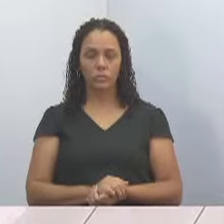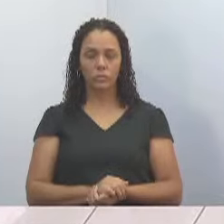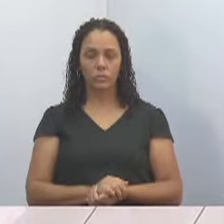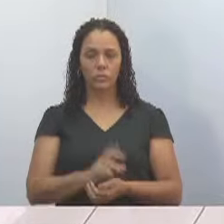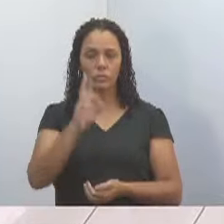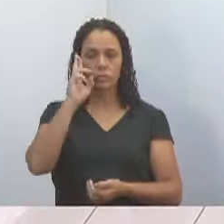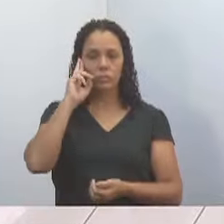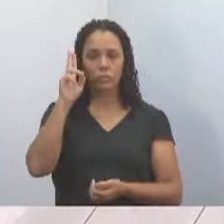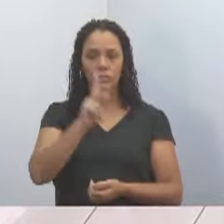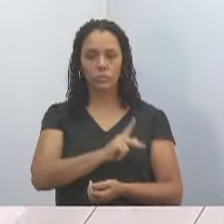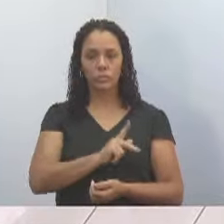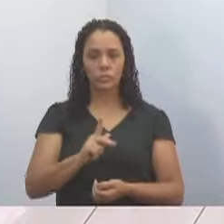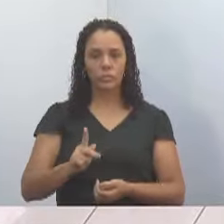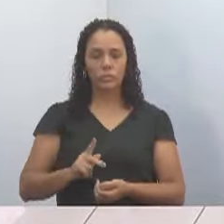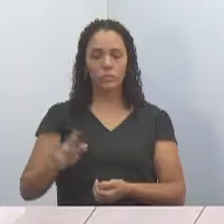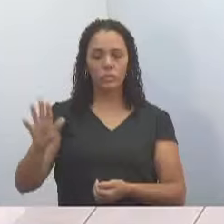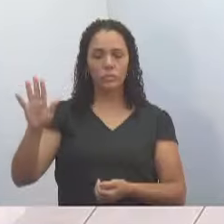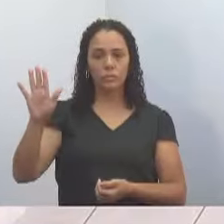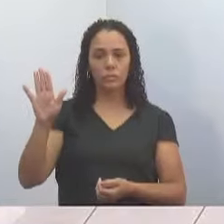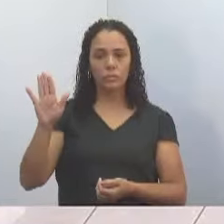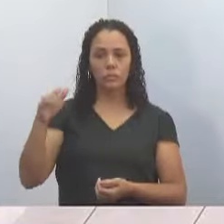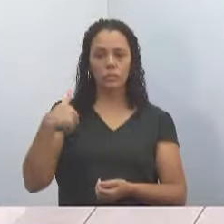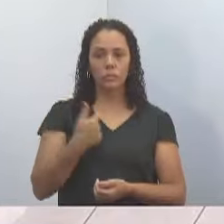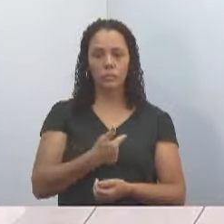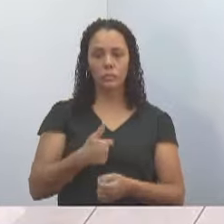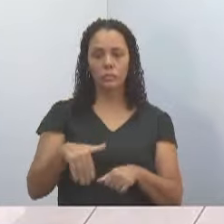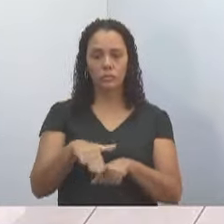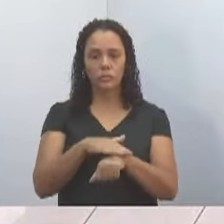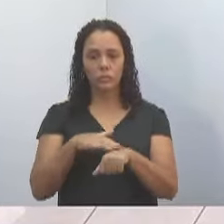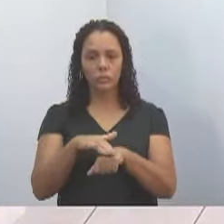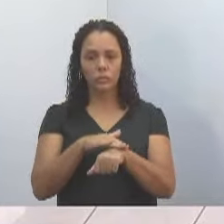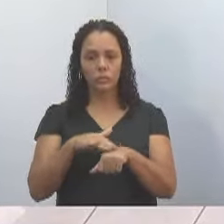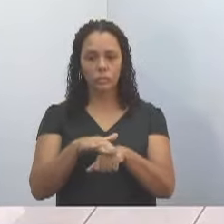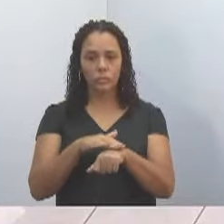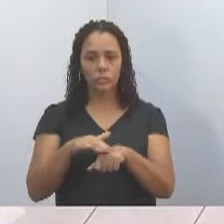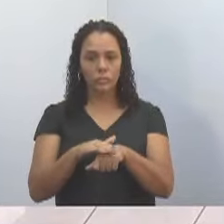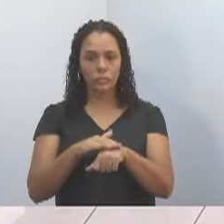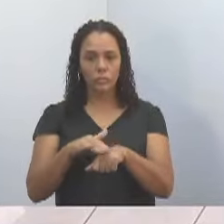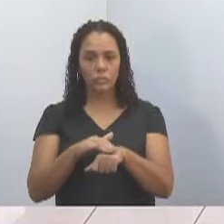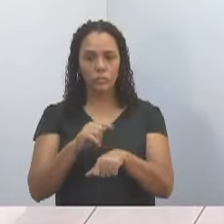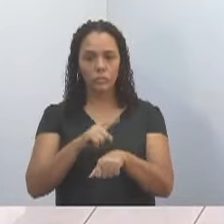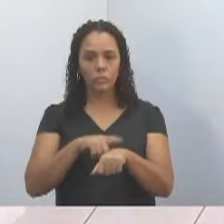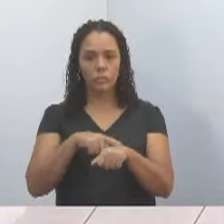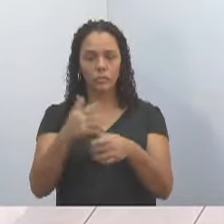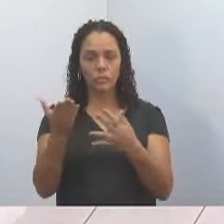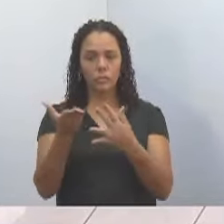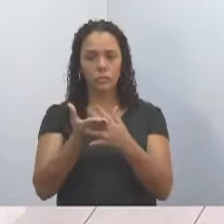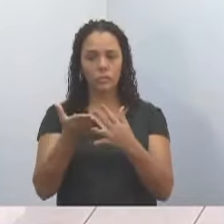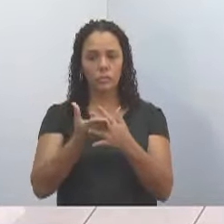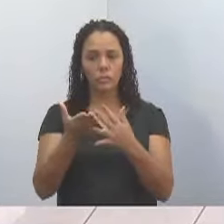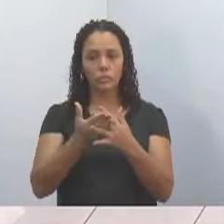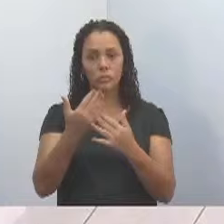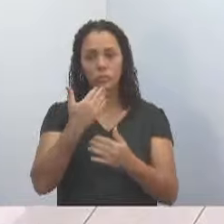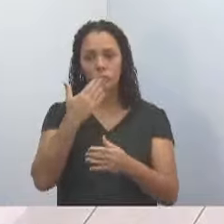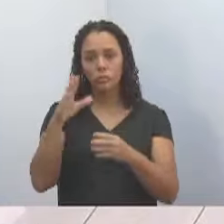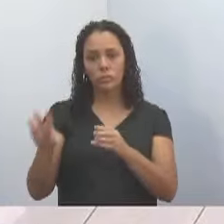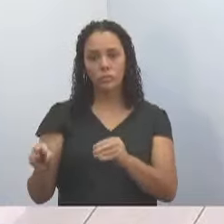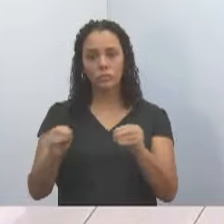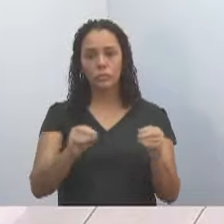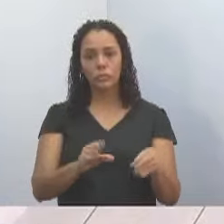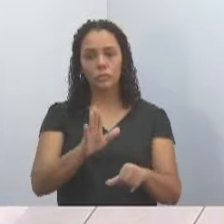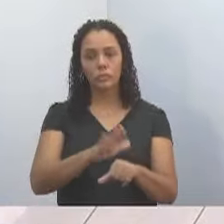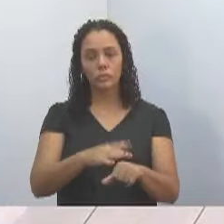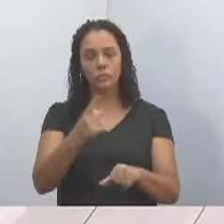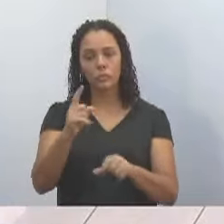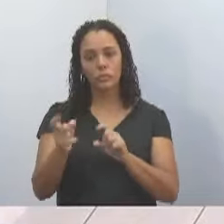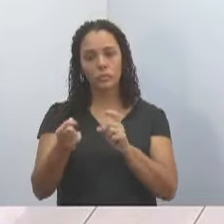Senhor presidente, a gente esteve conversando enquanto estávamos no intervalo e definimos pedir o adiamento de mais uma sessão